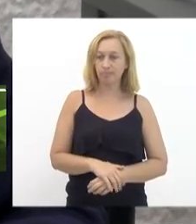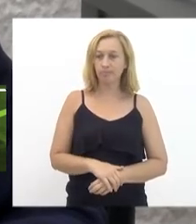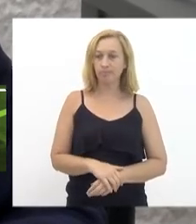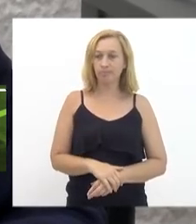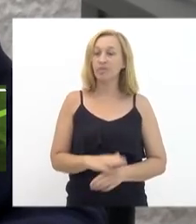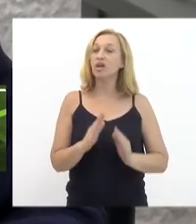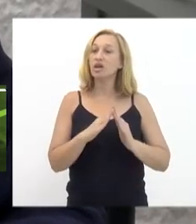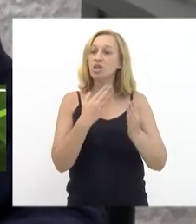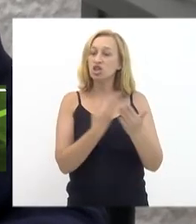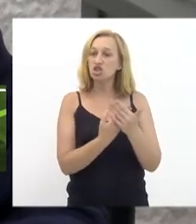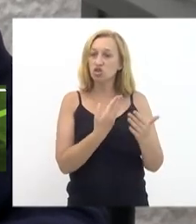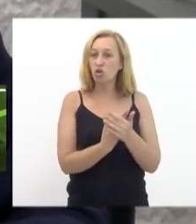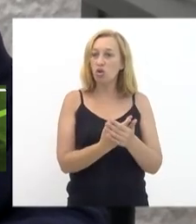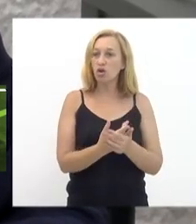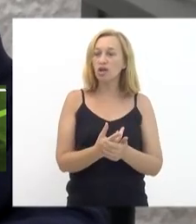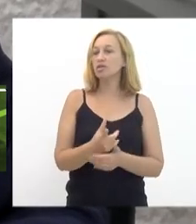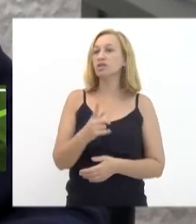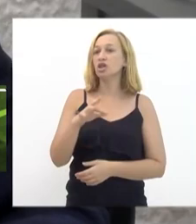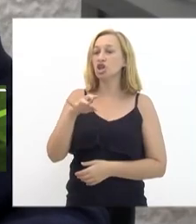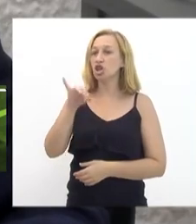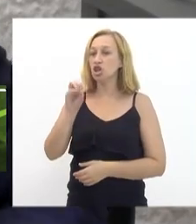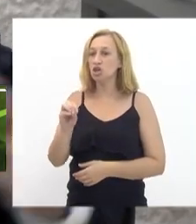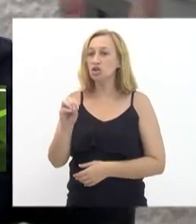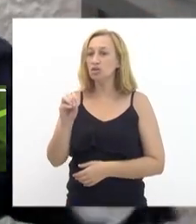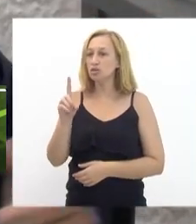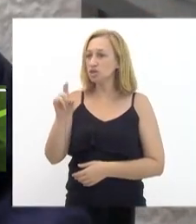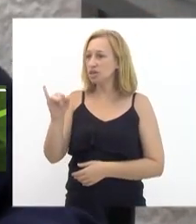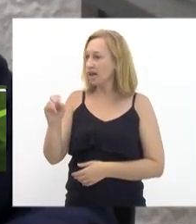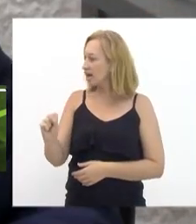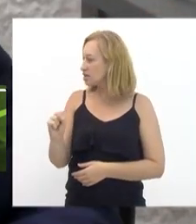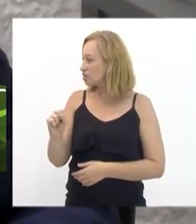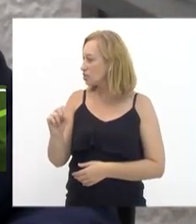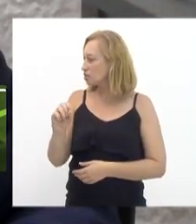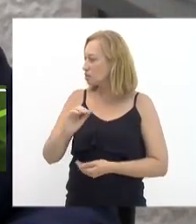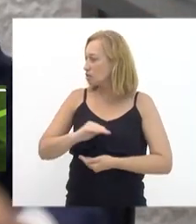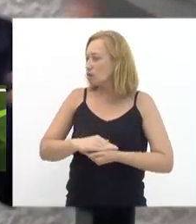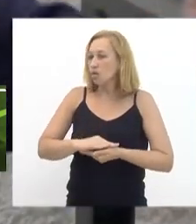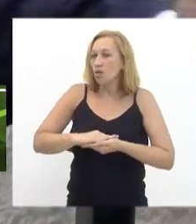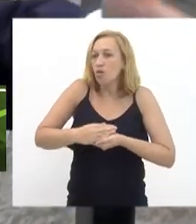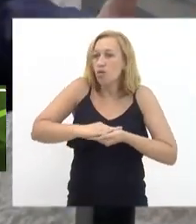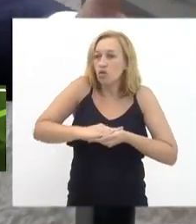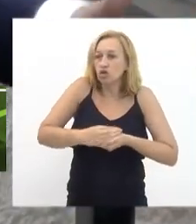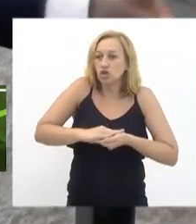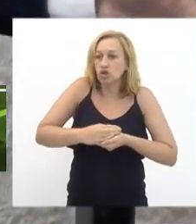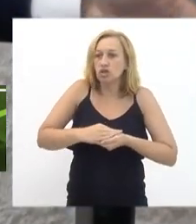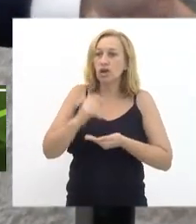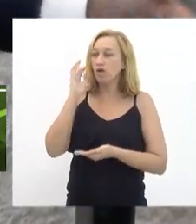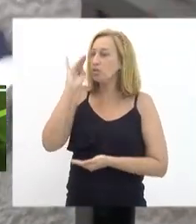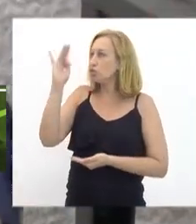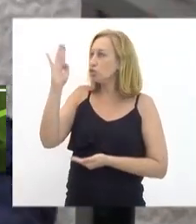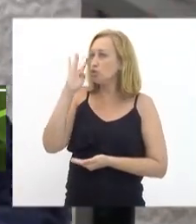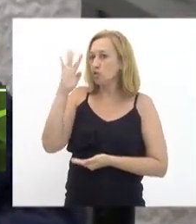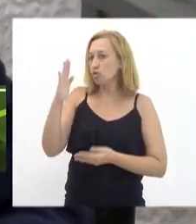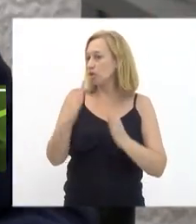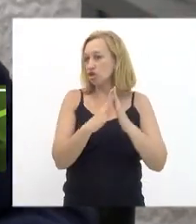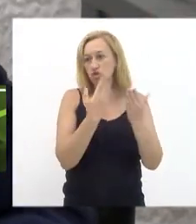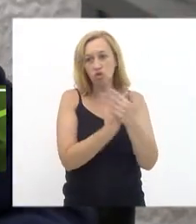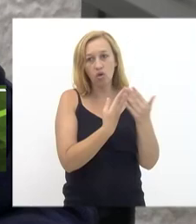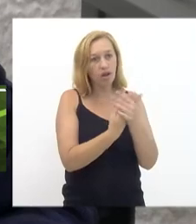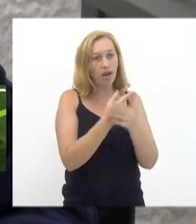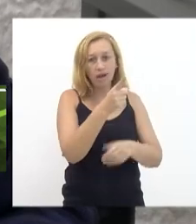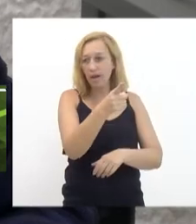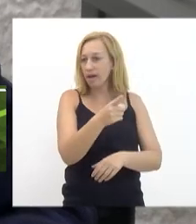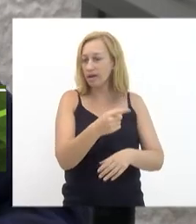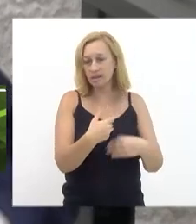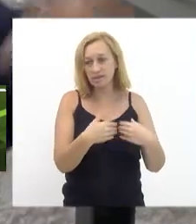a escola de Rio das Ostras anos daquela ferragens lá é um sonho das duas aquela escola estadual quem vai